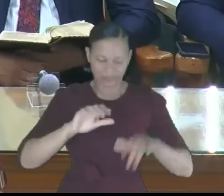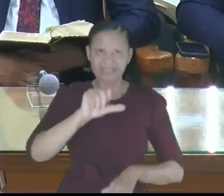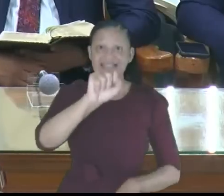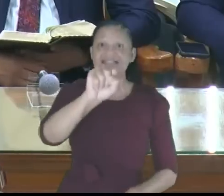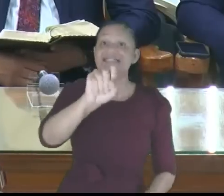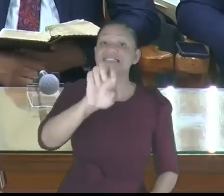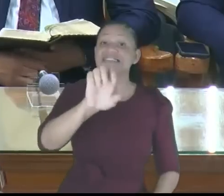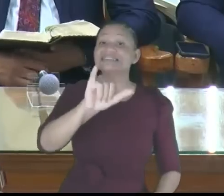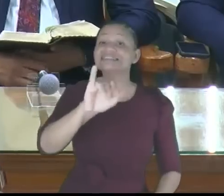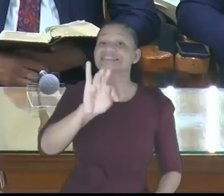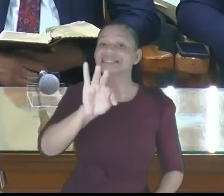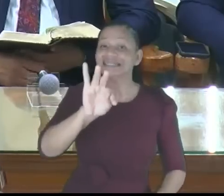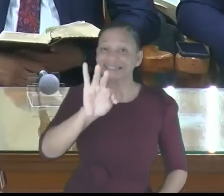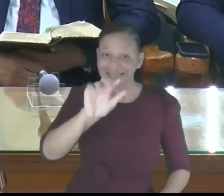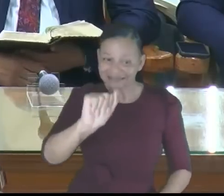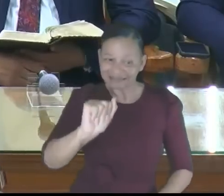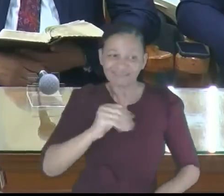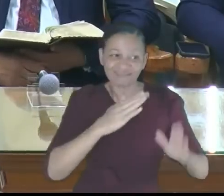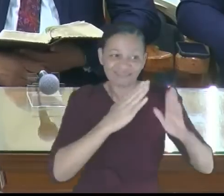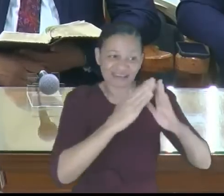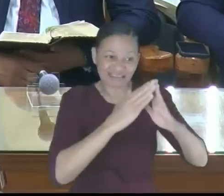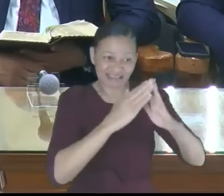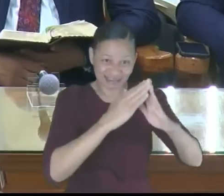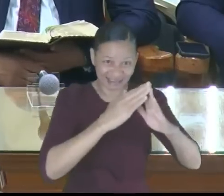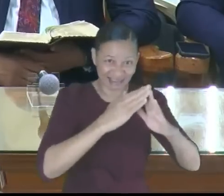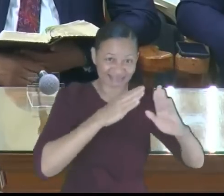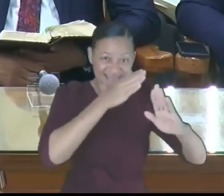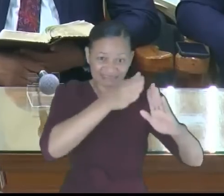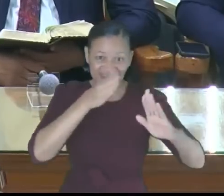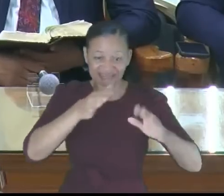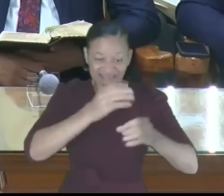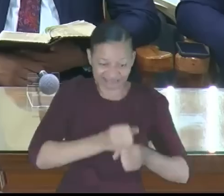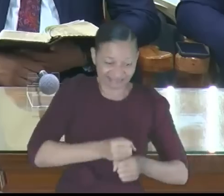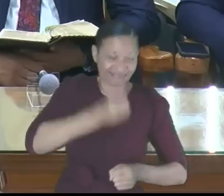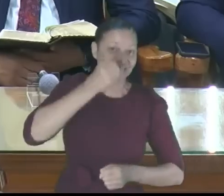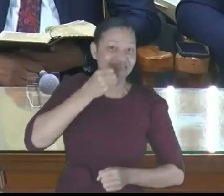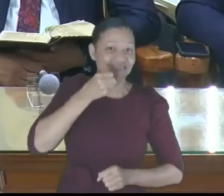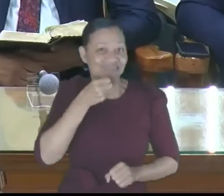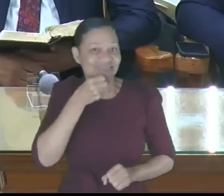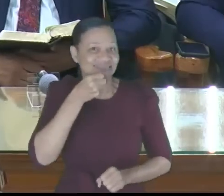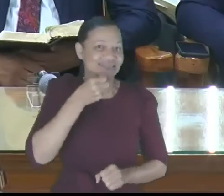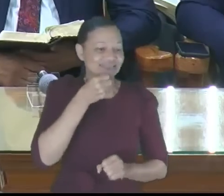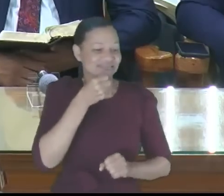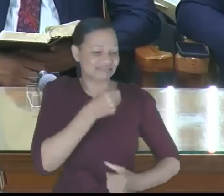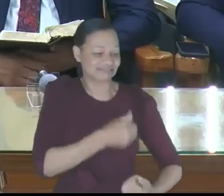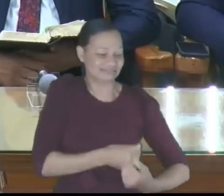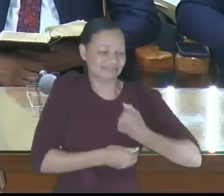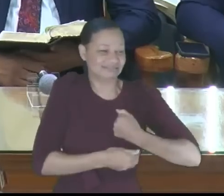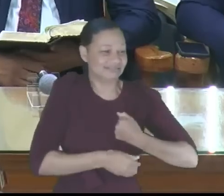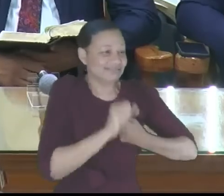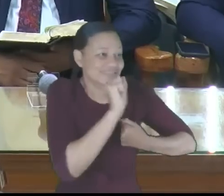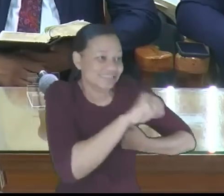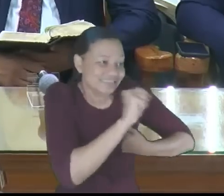acho que vocês conhecem, né? Com a sombrinha, com as pastas, glória a Deus. Não vou citar nome porque vocês sabem.